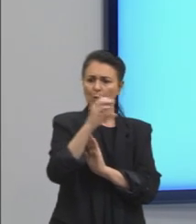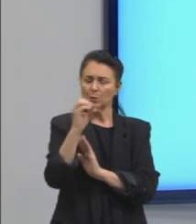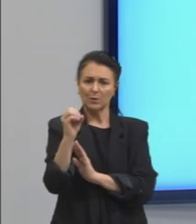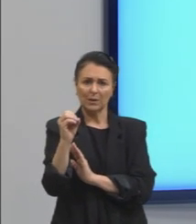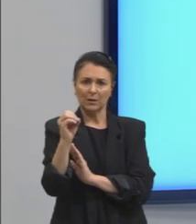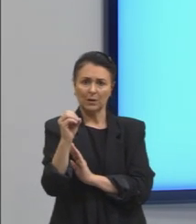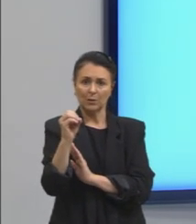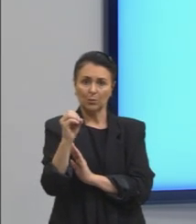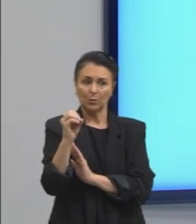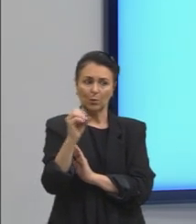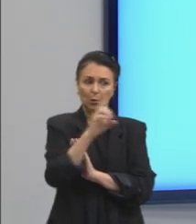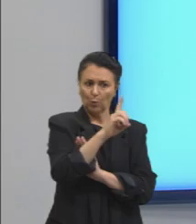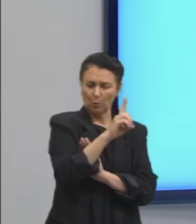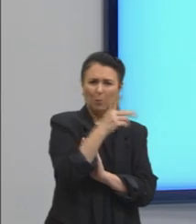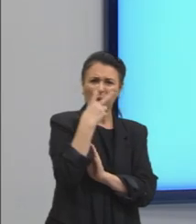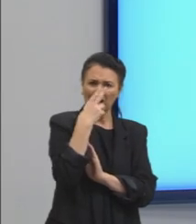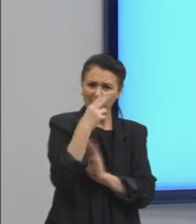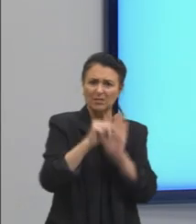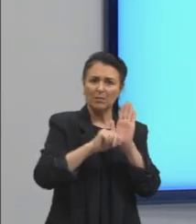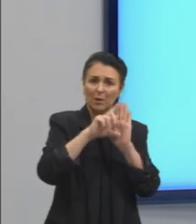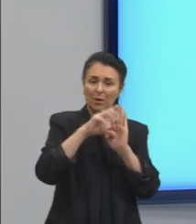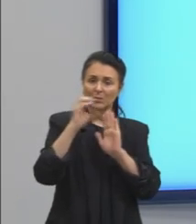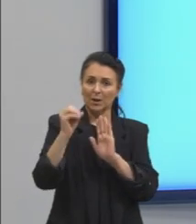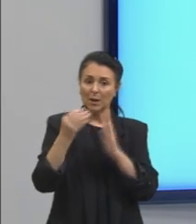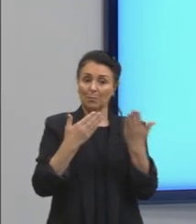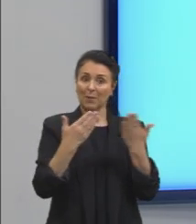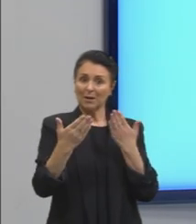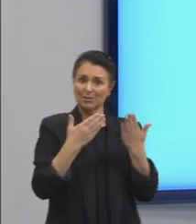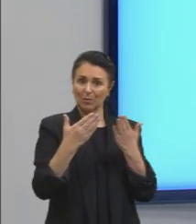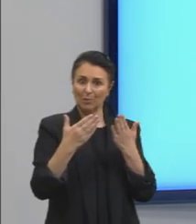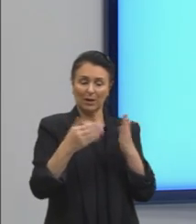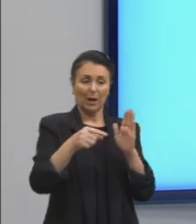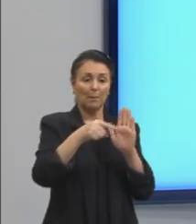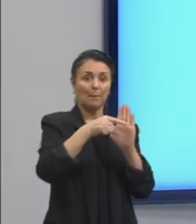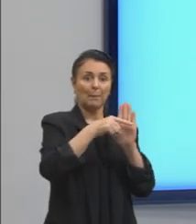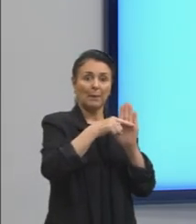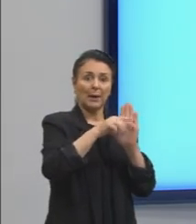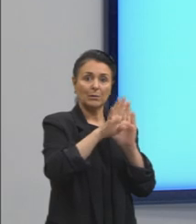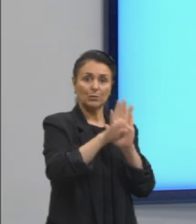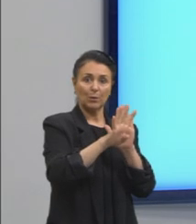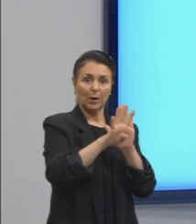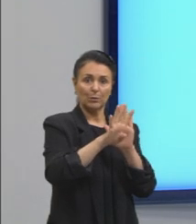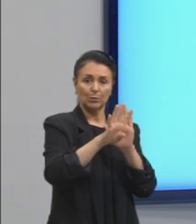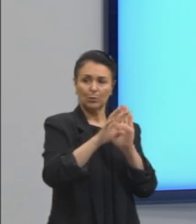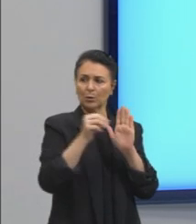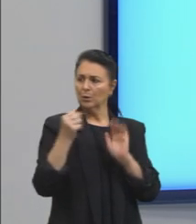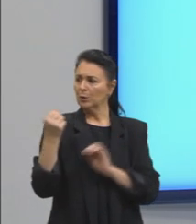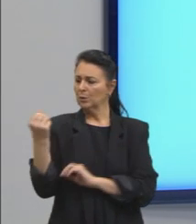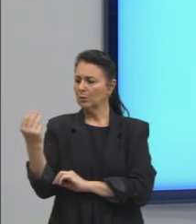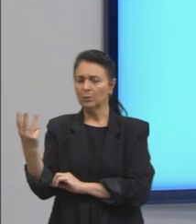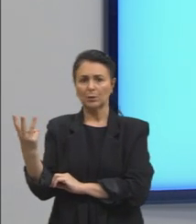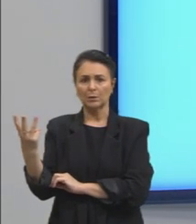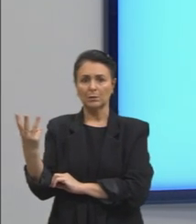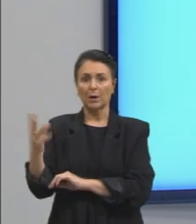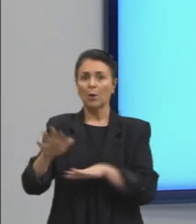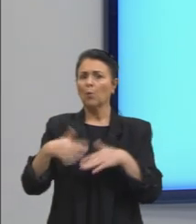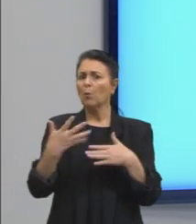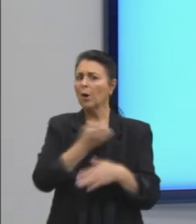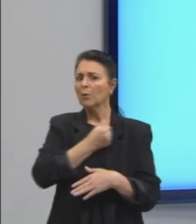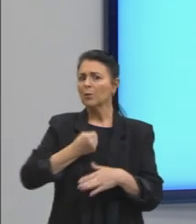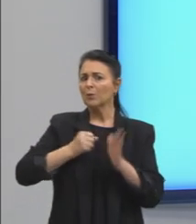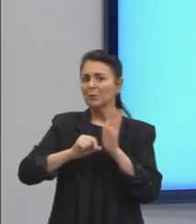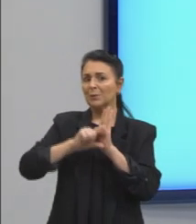logicamente vai ser maior que zero mas que a gente quando a gente compara por exemplo -4 com três Qual o número maior menos quatro ou três